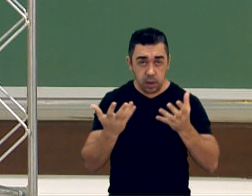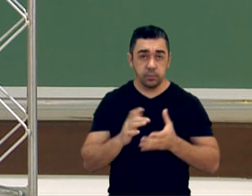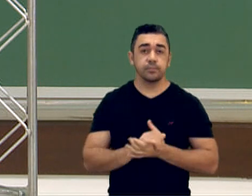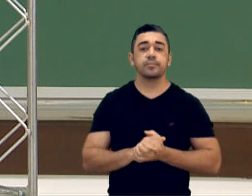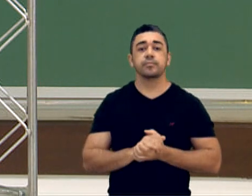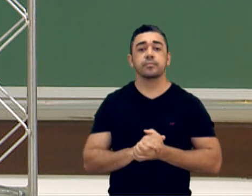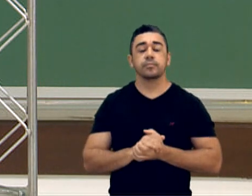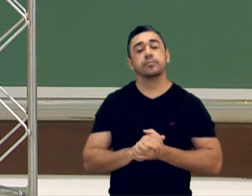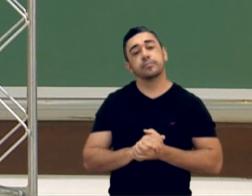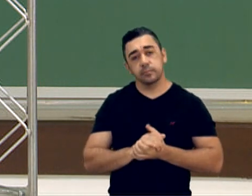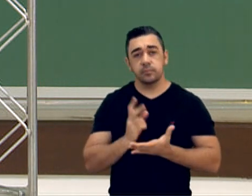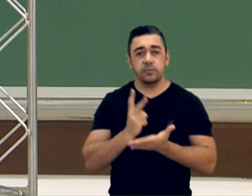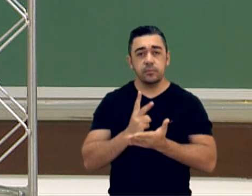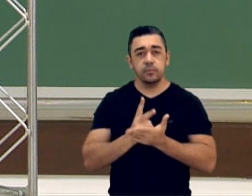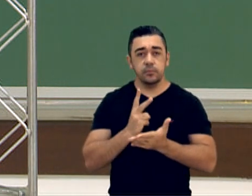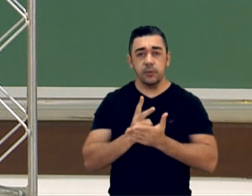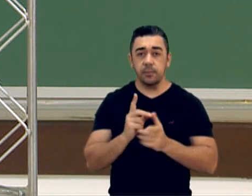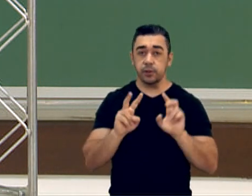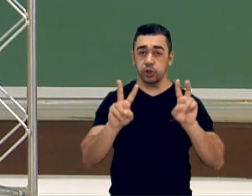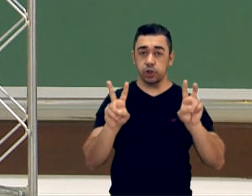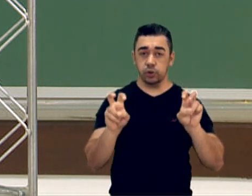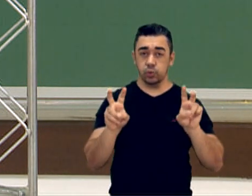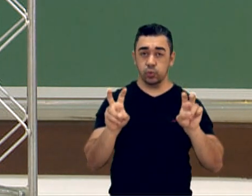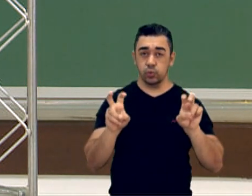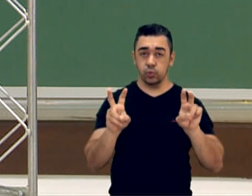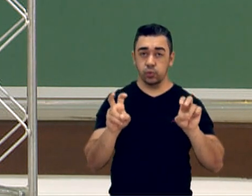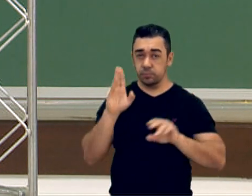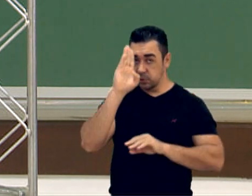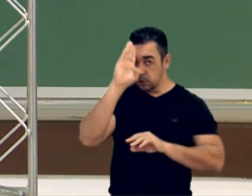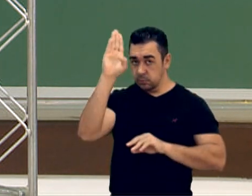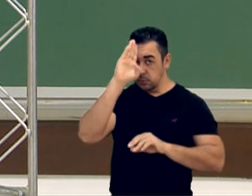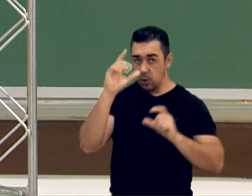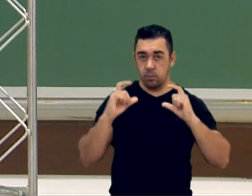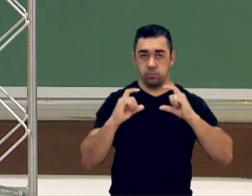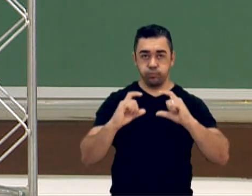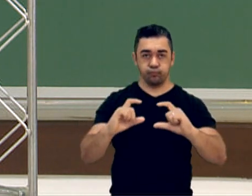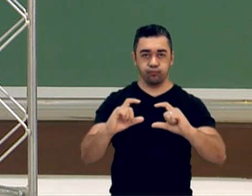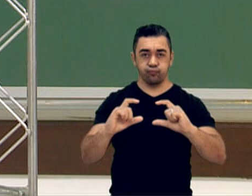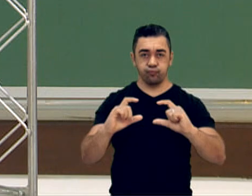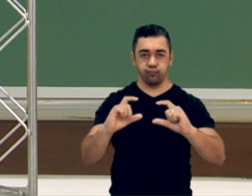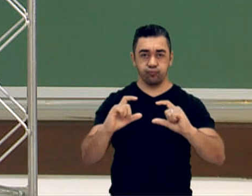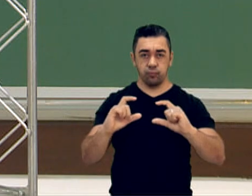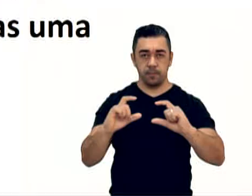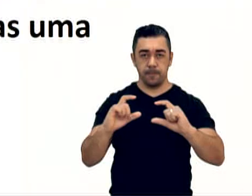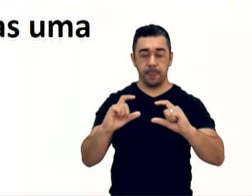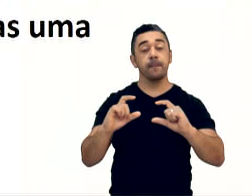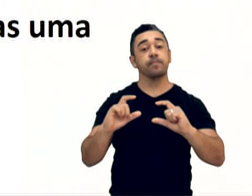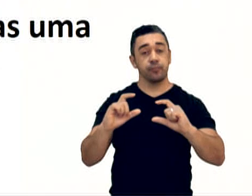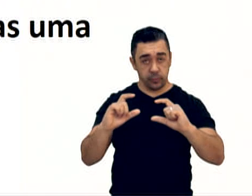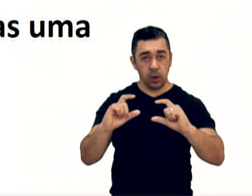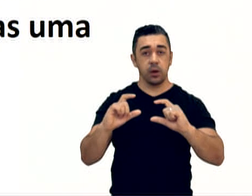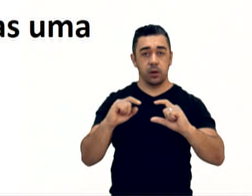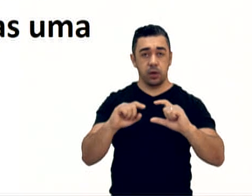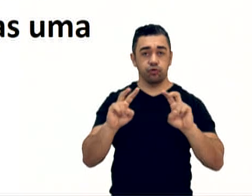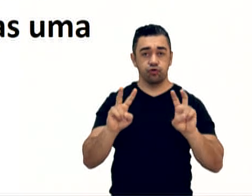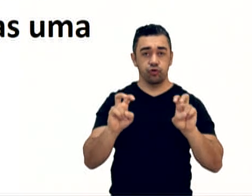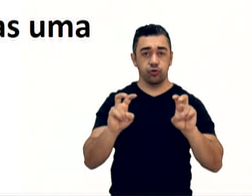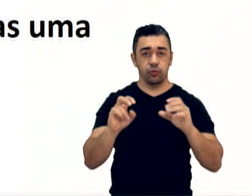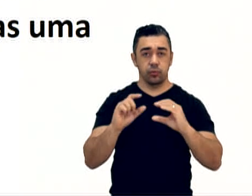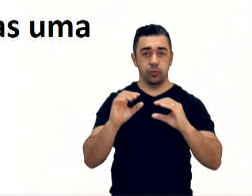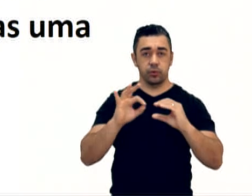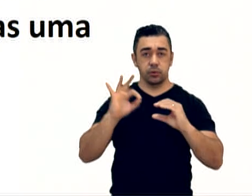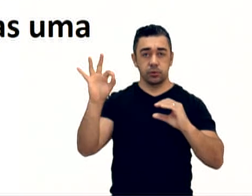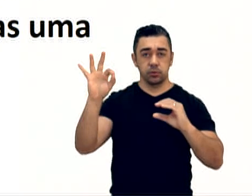o mapa mental começa sempre com um título que vai se localizar no centro da folha. A partir do título, você pode